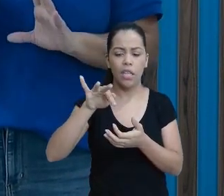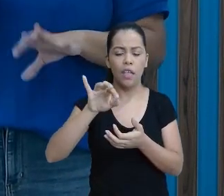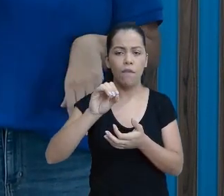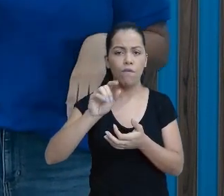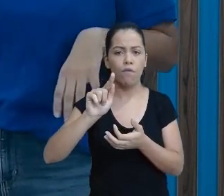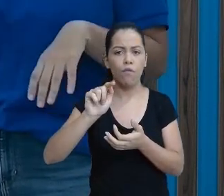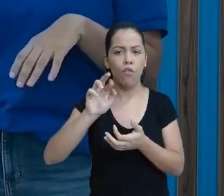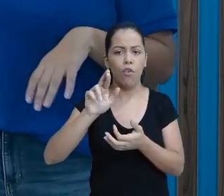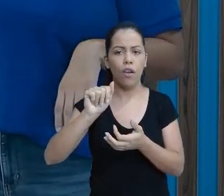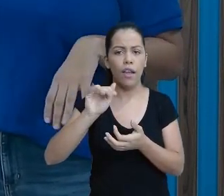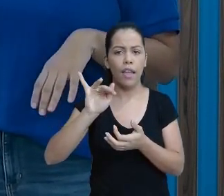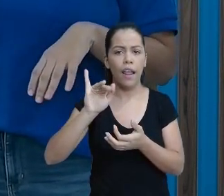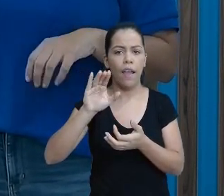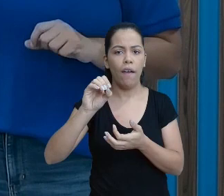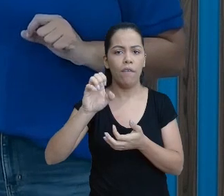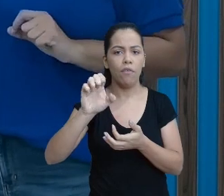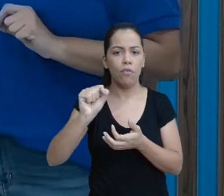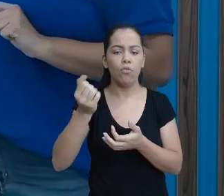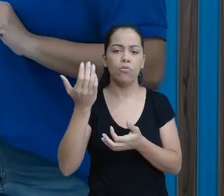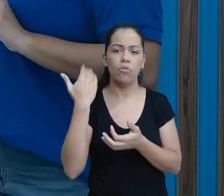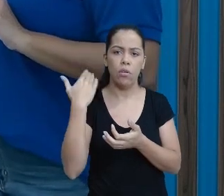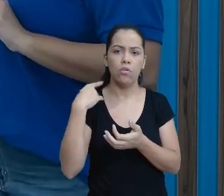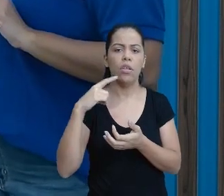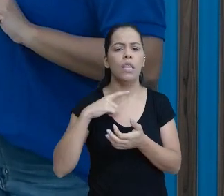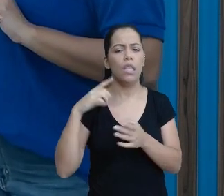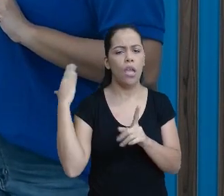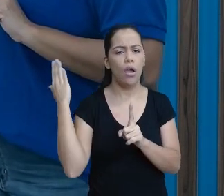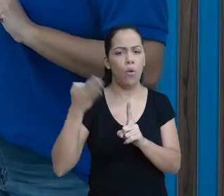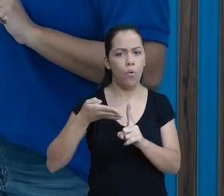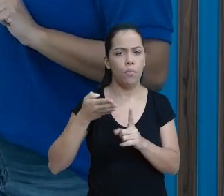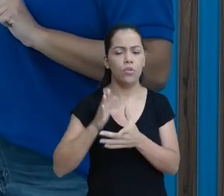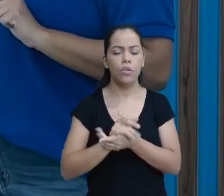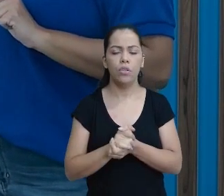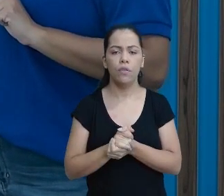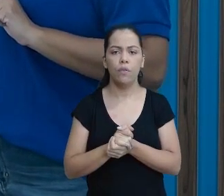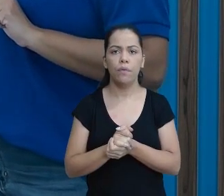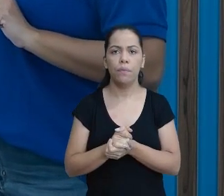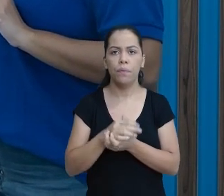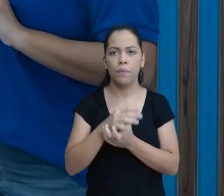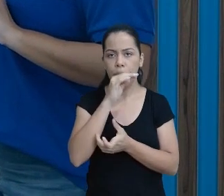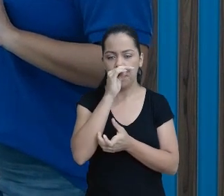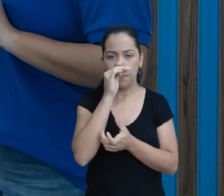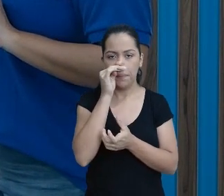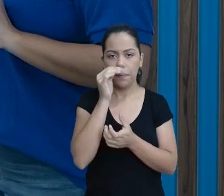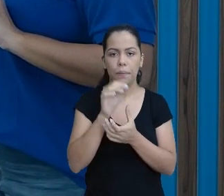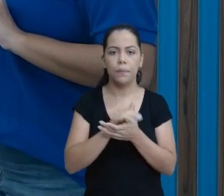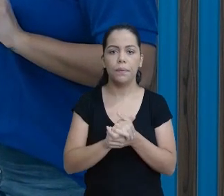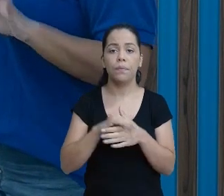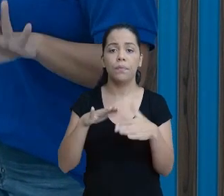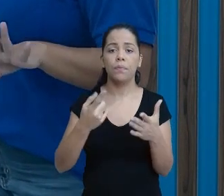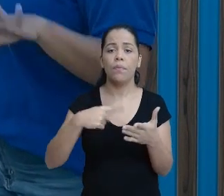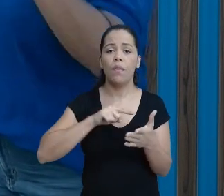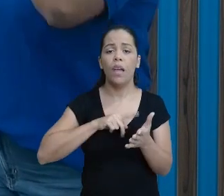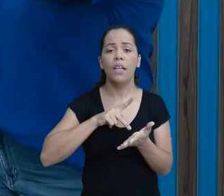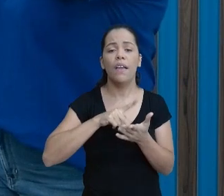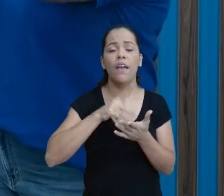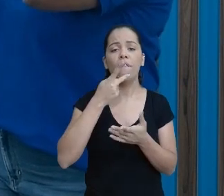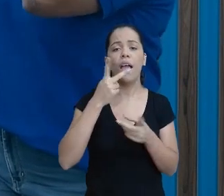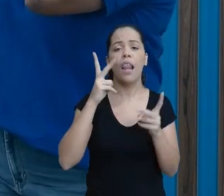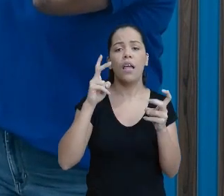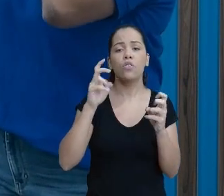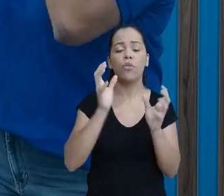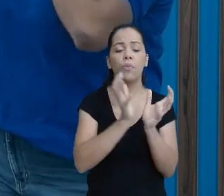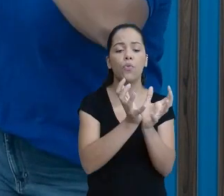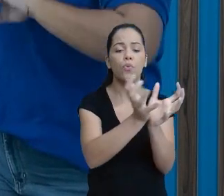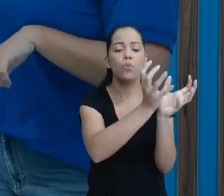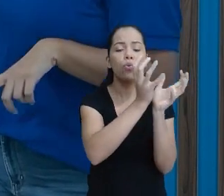objetivo. Então, a gente, na verdade, vai falar de alguns